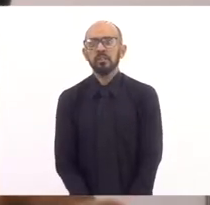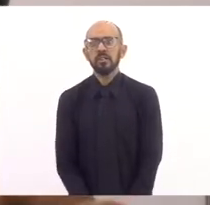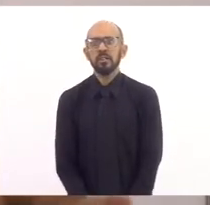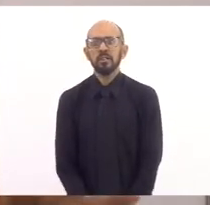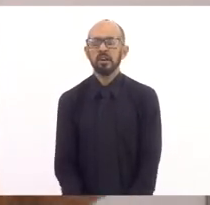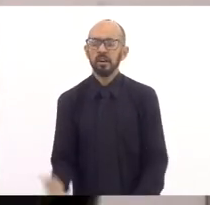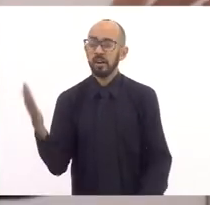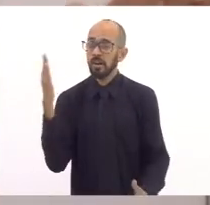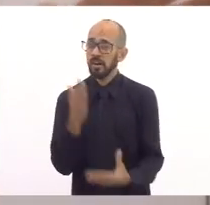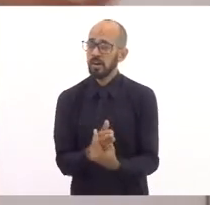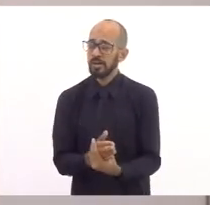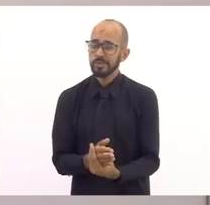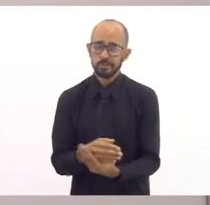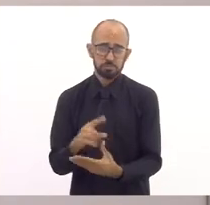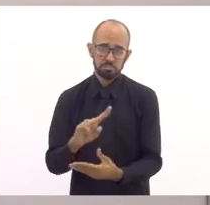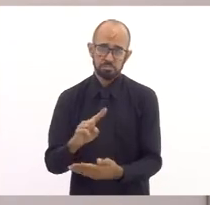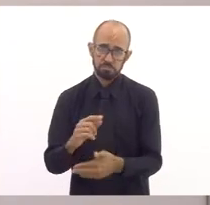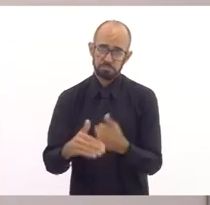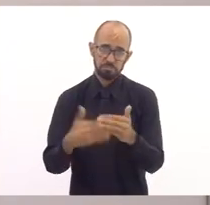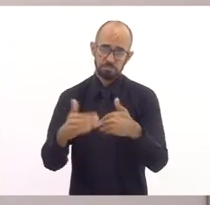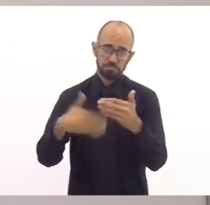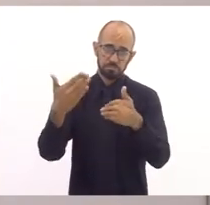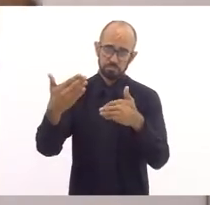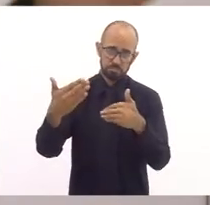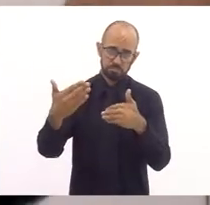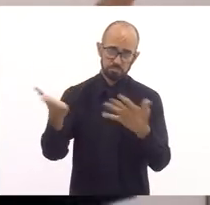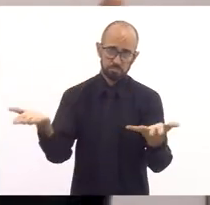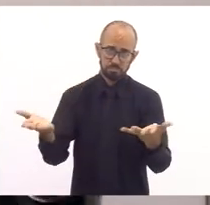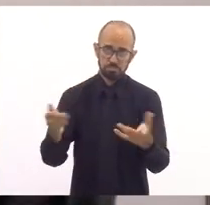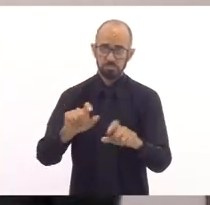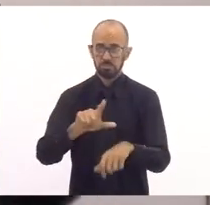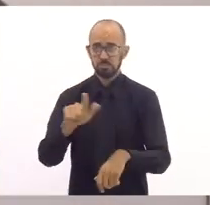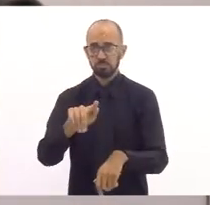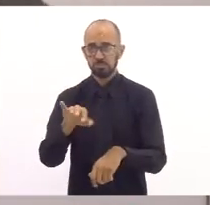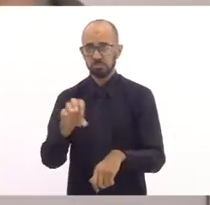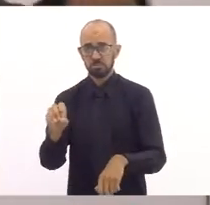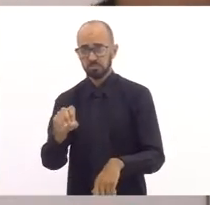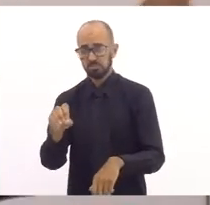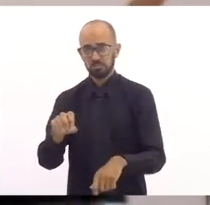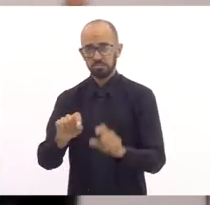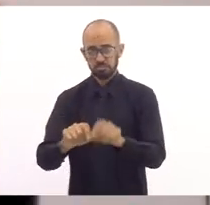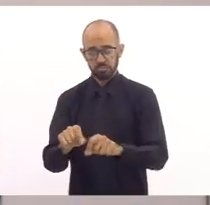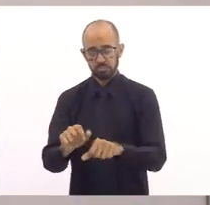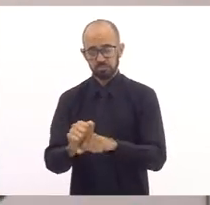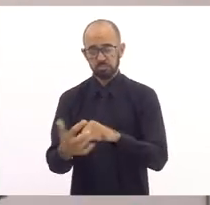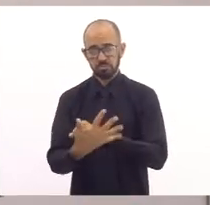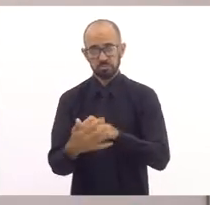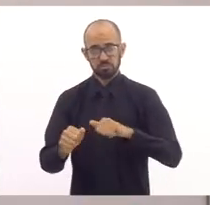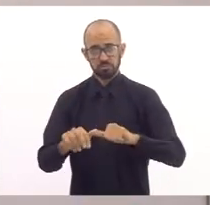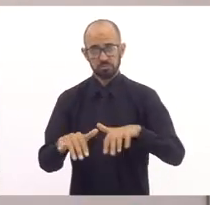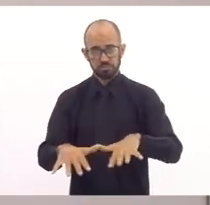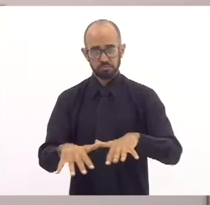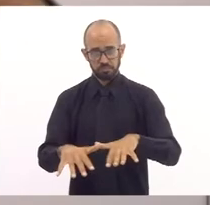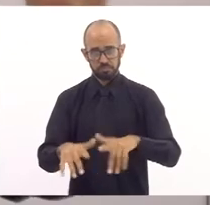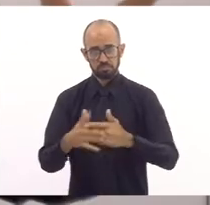Processo que não foi à frente, evidentemente, estávamos em pandemia, em regime de recuperação